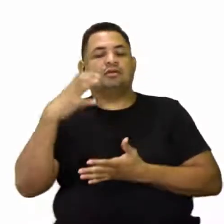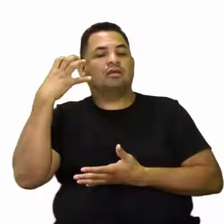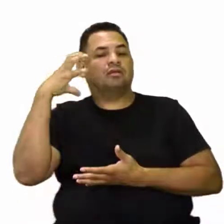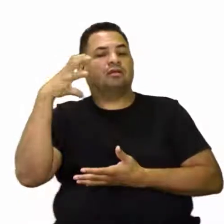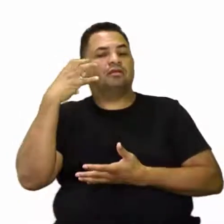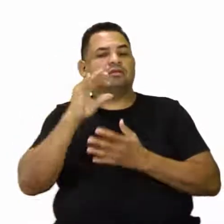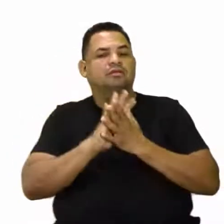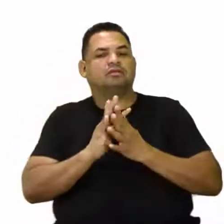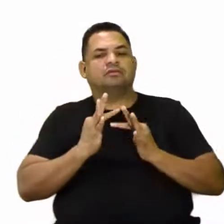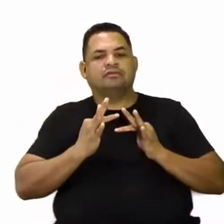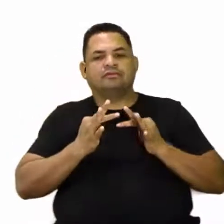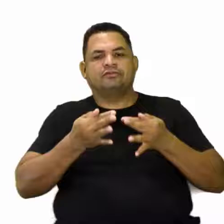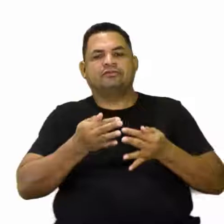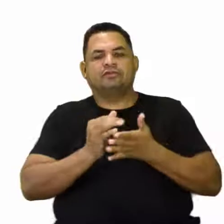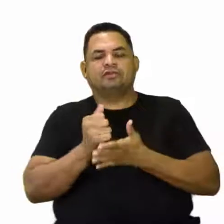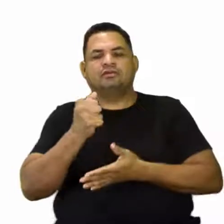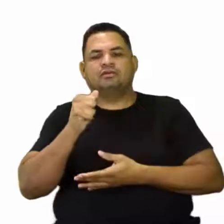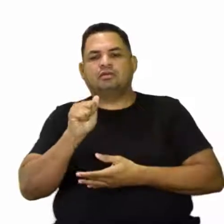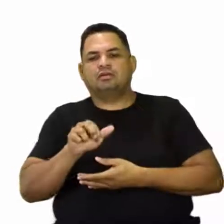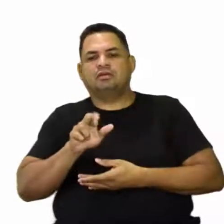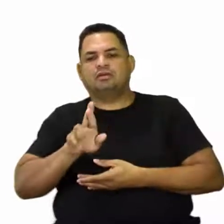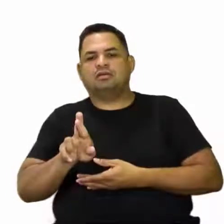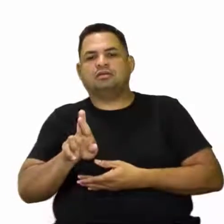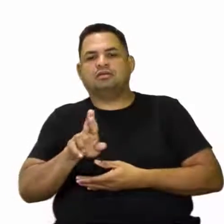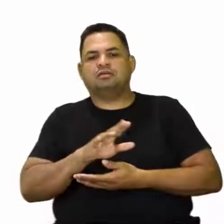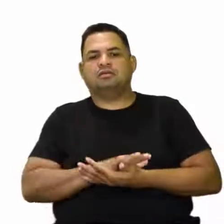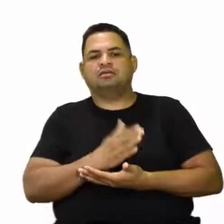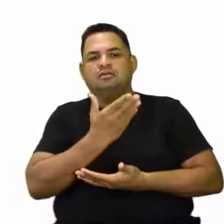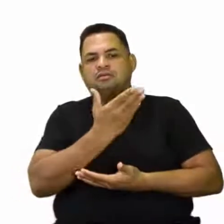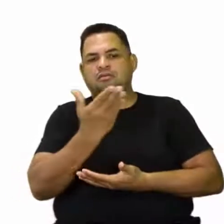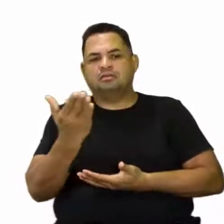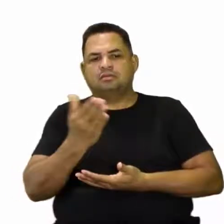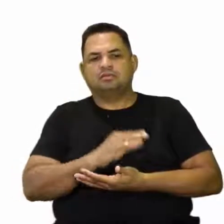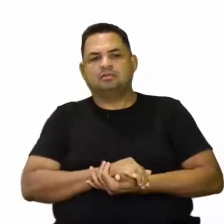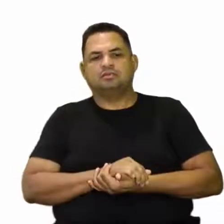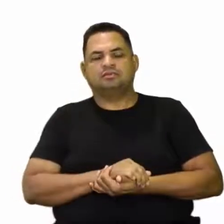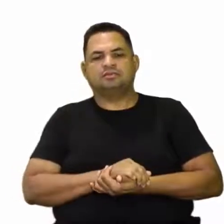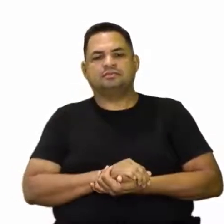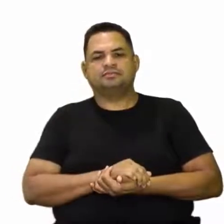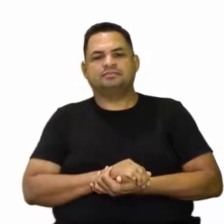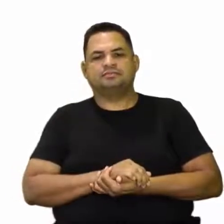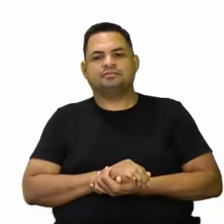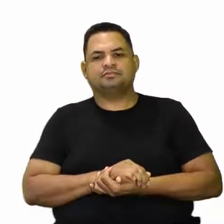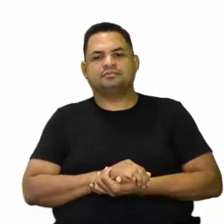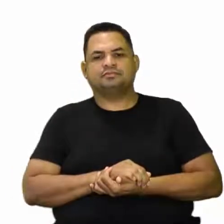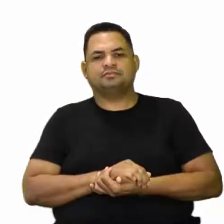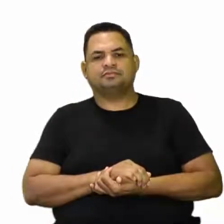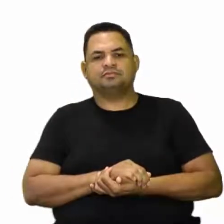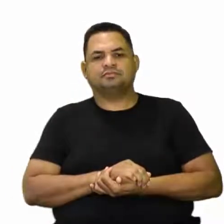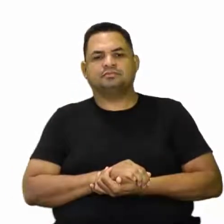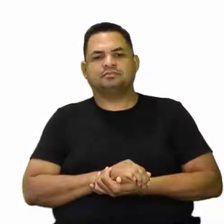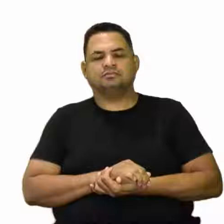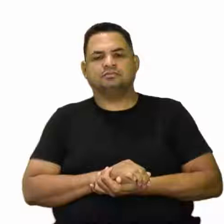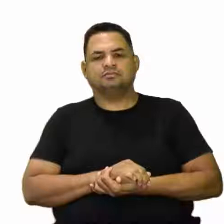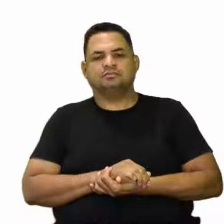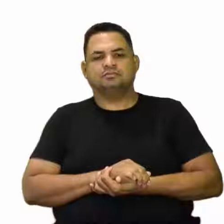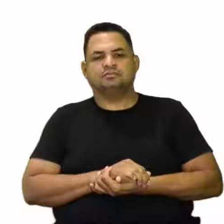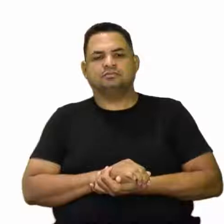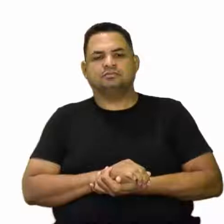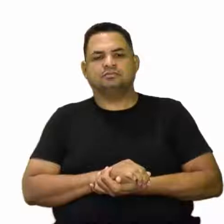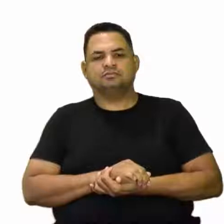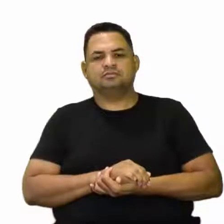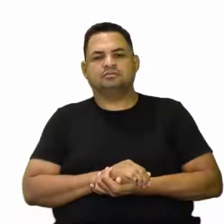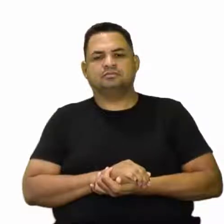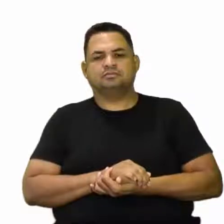verbo terminado em AR. Eu cantaria, tu cantarias, ele cantaria, nós